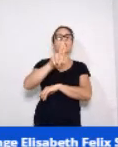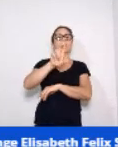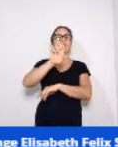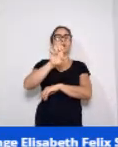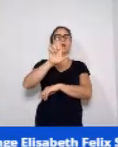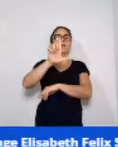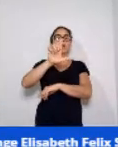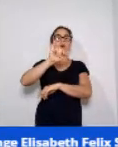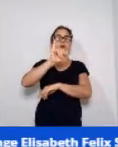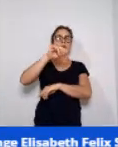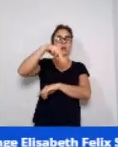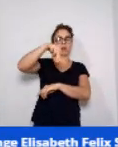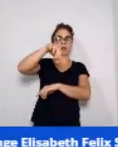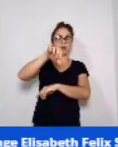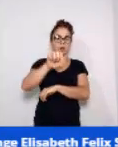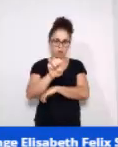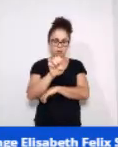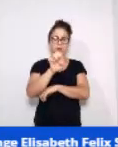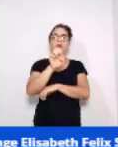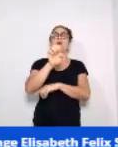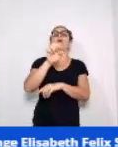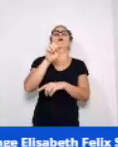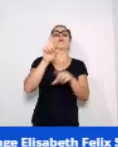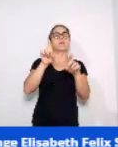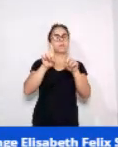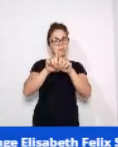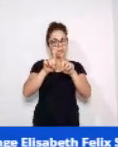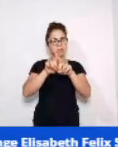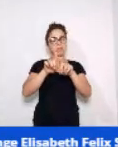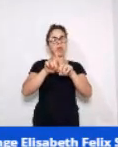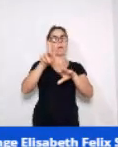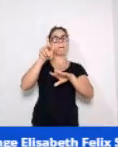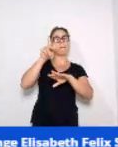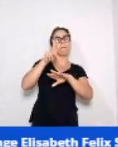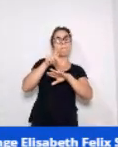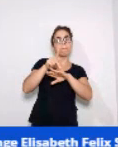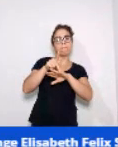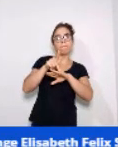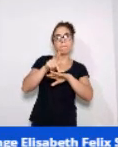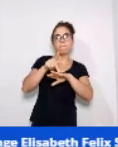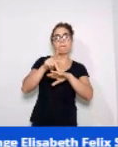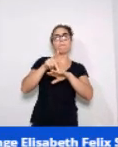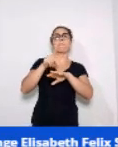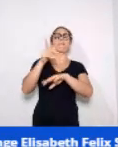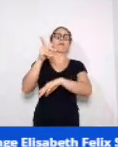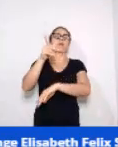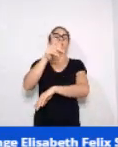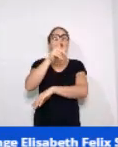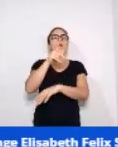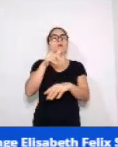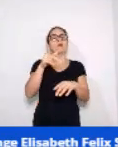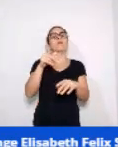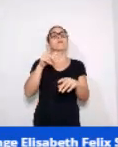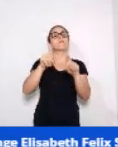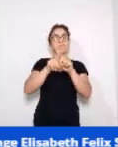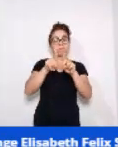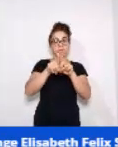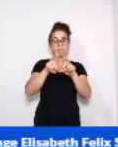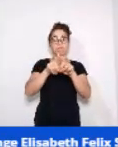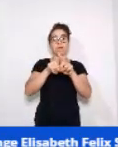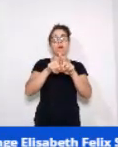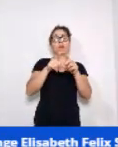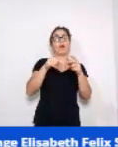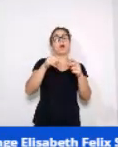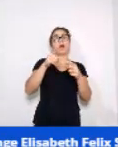na equipe, que também é especialista e que, no momento da sua fala, irá fazer as devidas